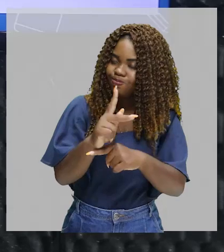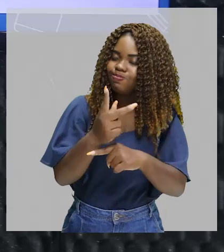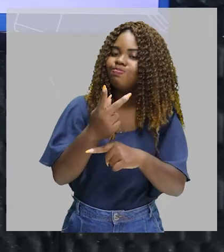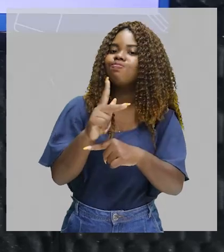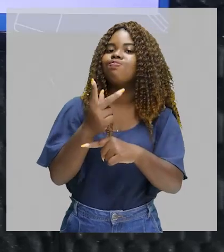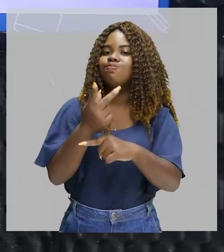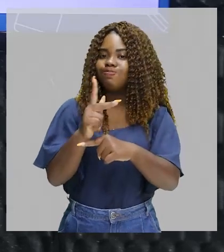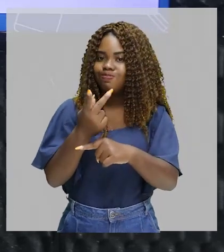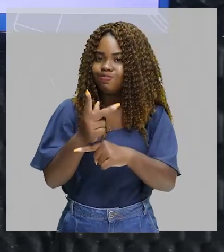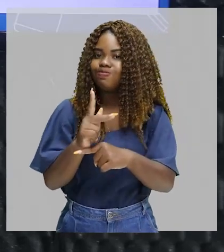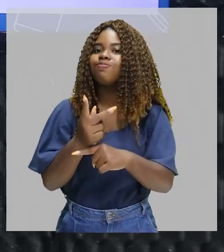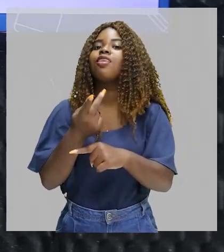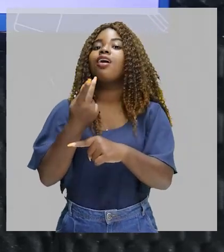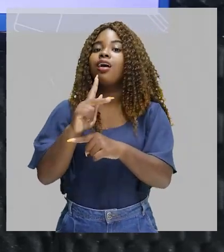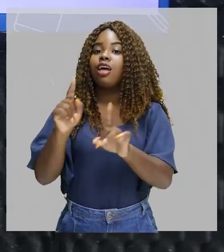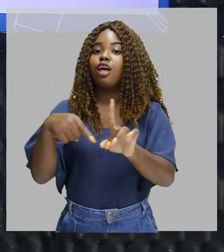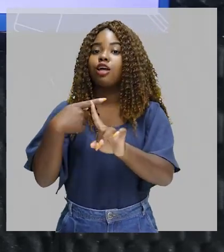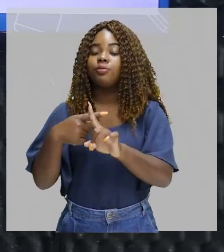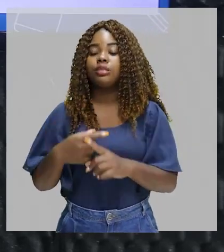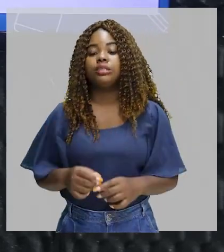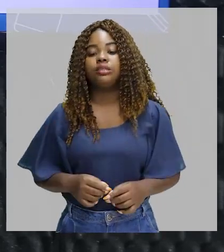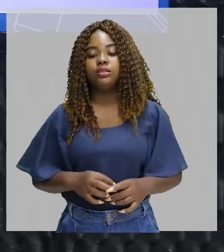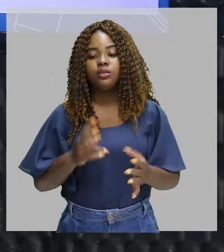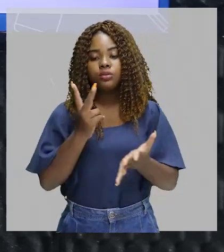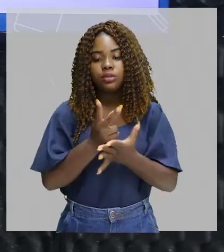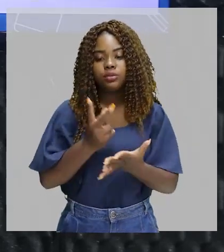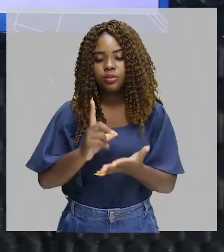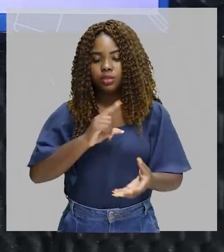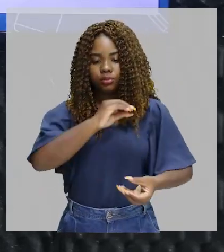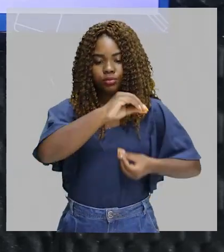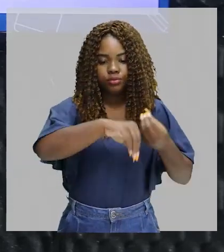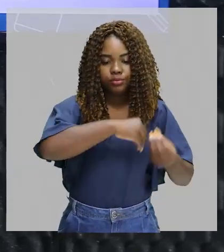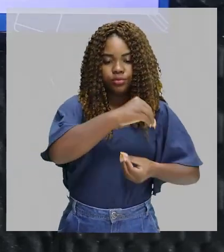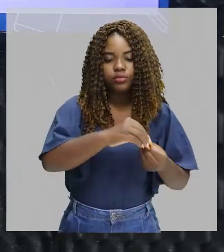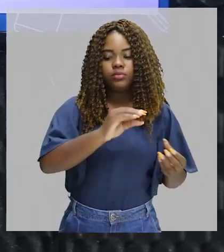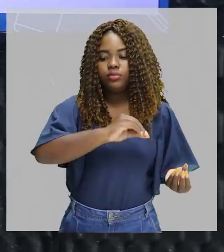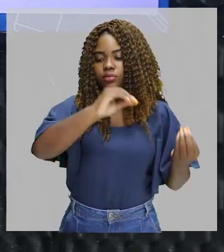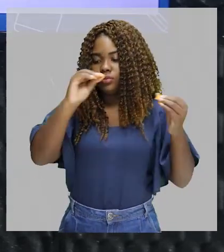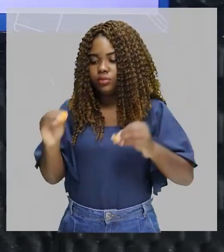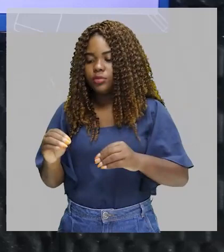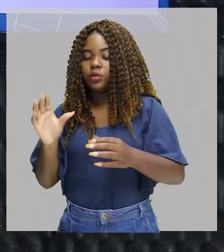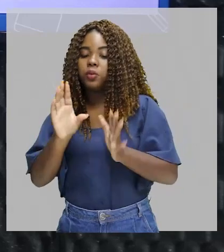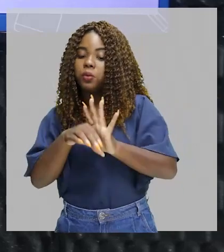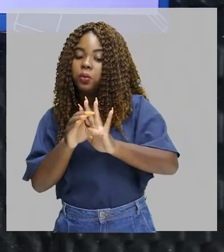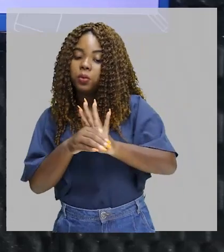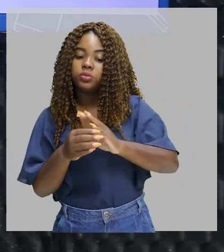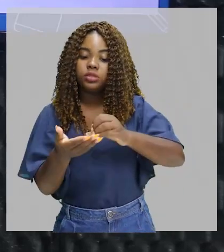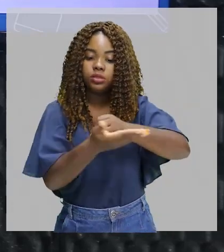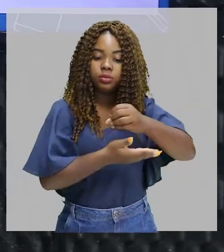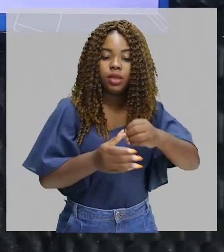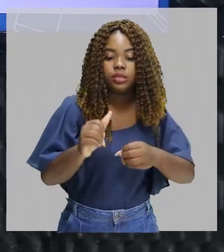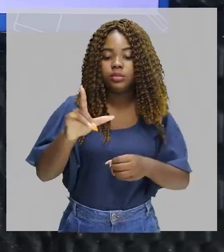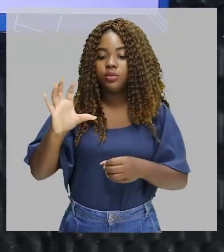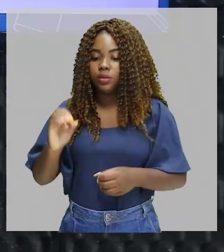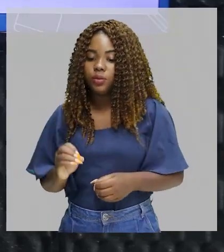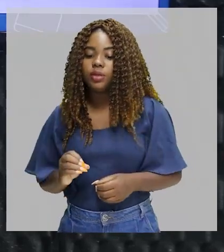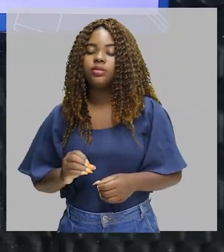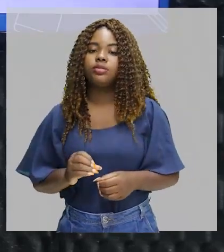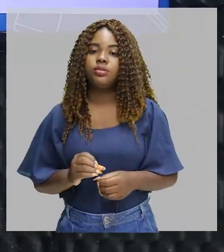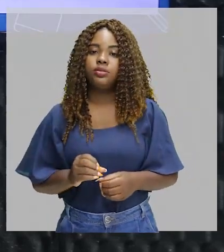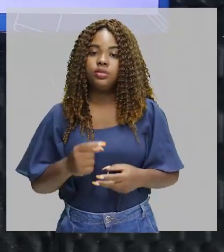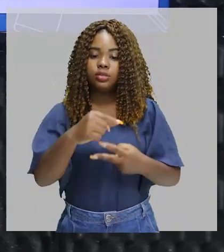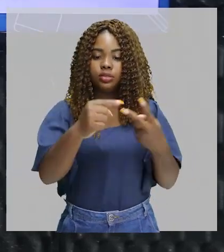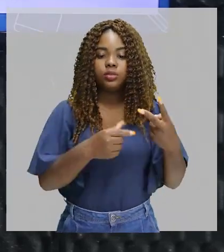H+. Então, em toda reação onde a gente aplica o conceito de ácido e base de Bronsted e Lowry, nós vamos